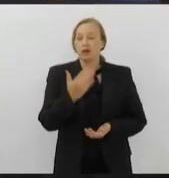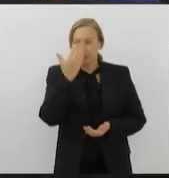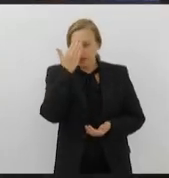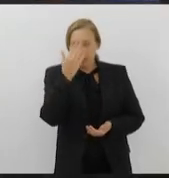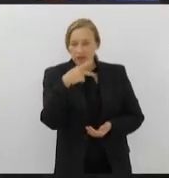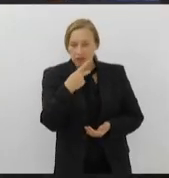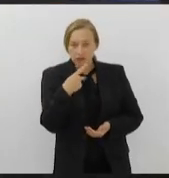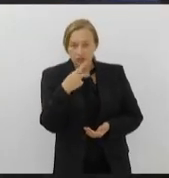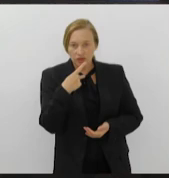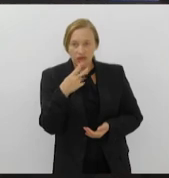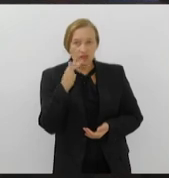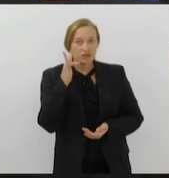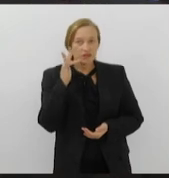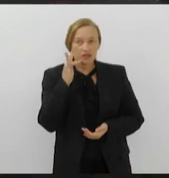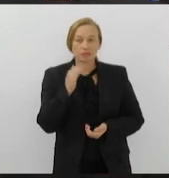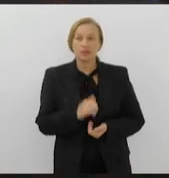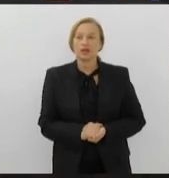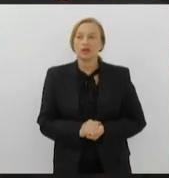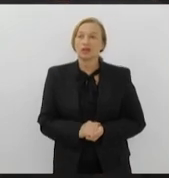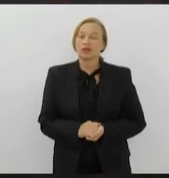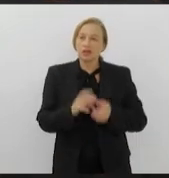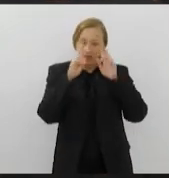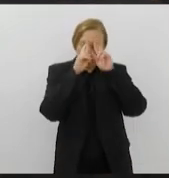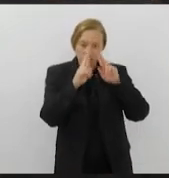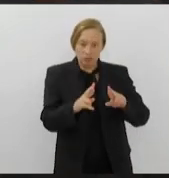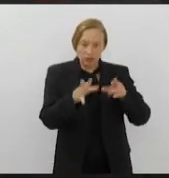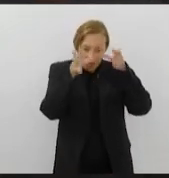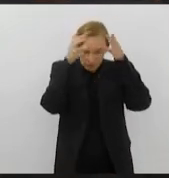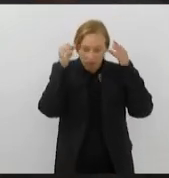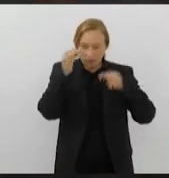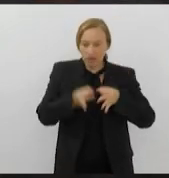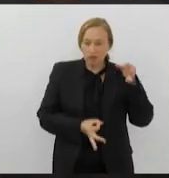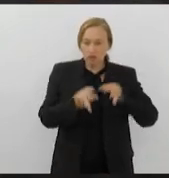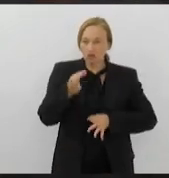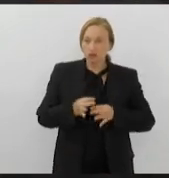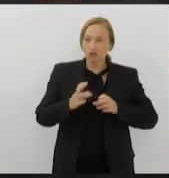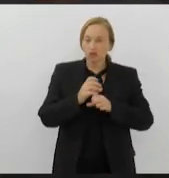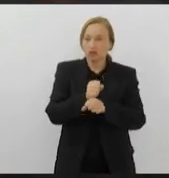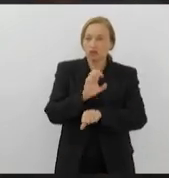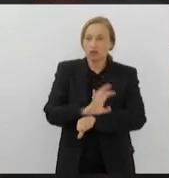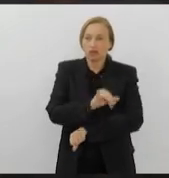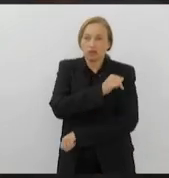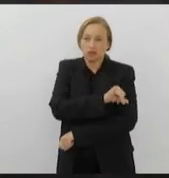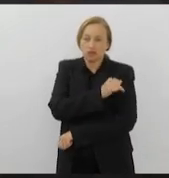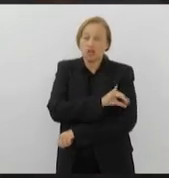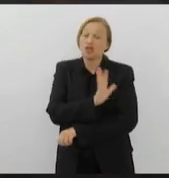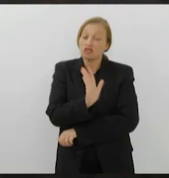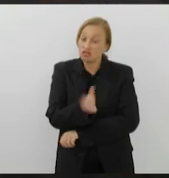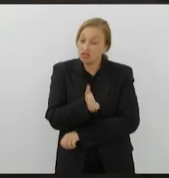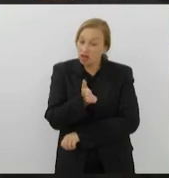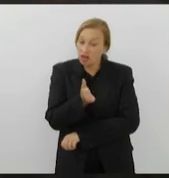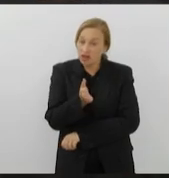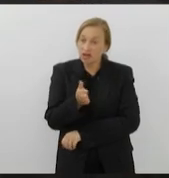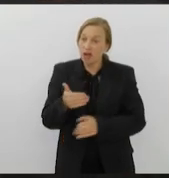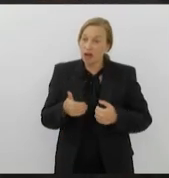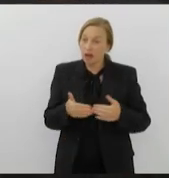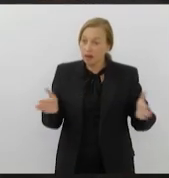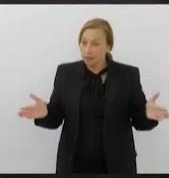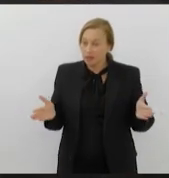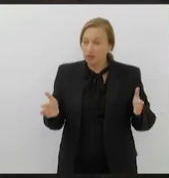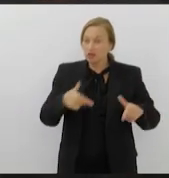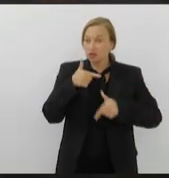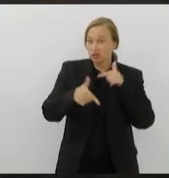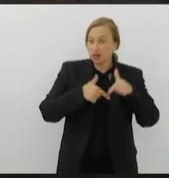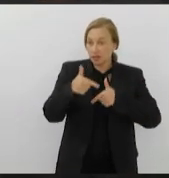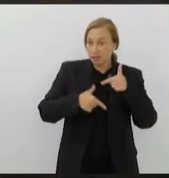explanação. Primeiro, em respeito ao Tribunal de Contas do Estado do Rio de Janeiro, eu já queria reabrir os trabalhos legislativos,